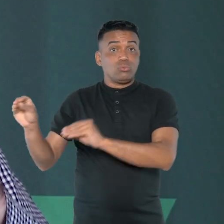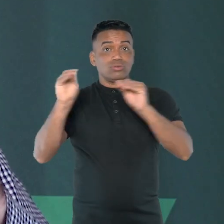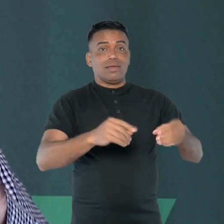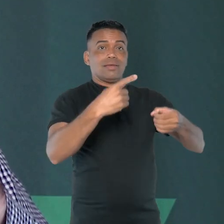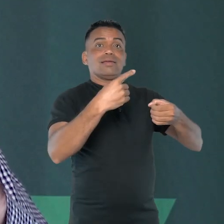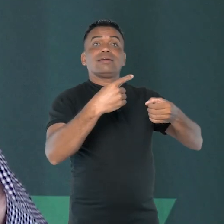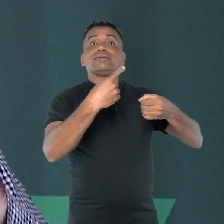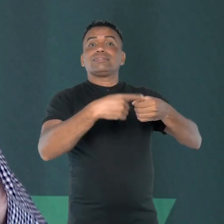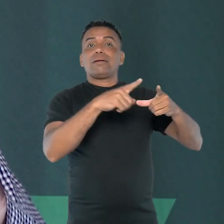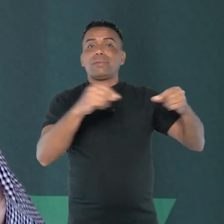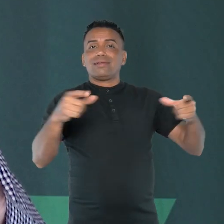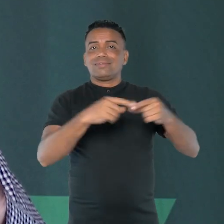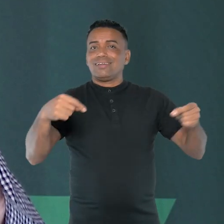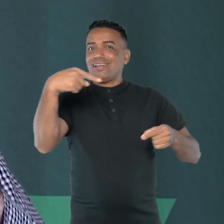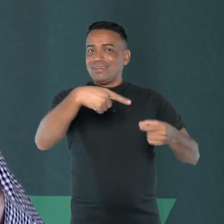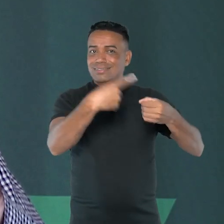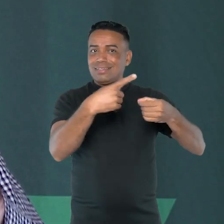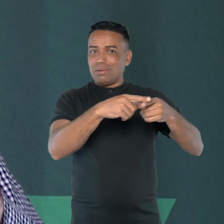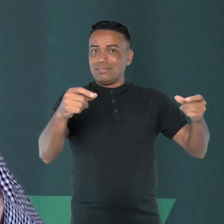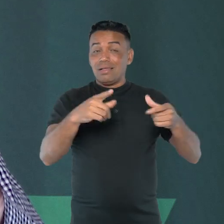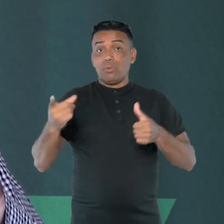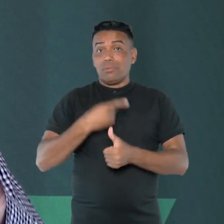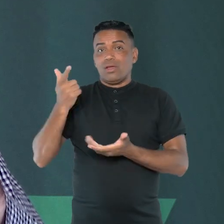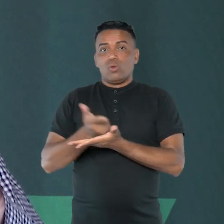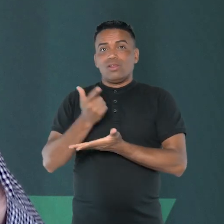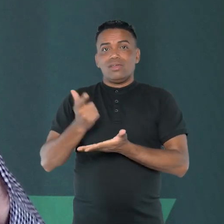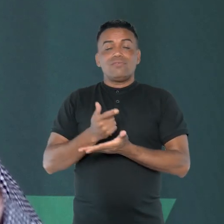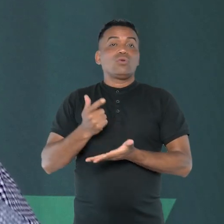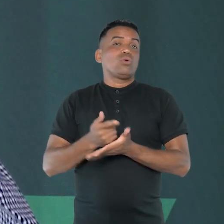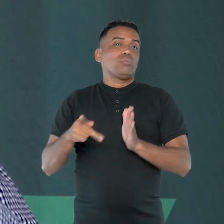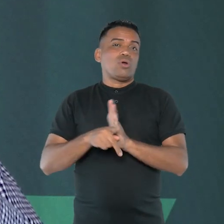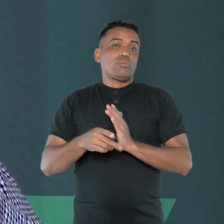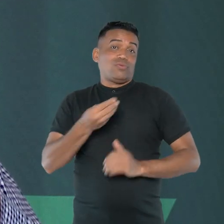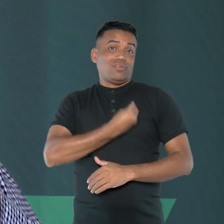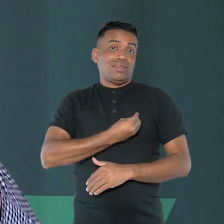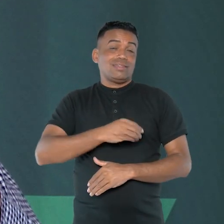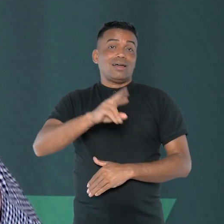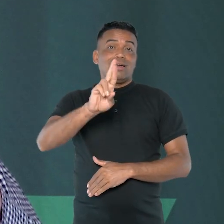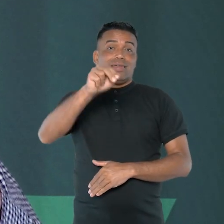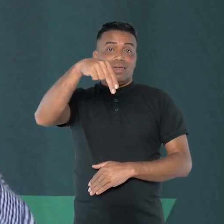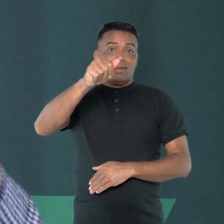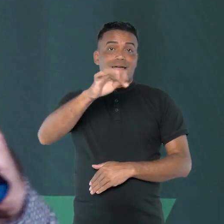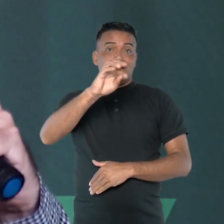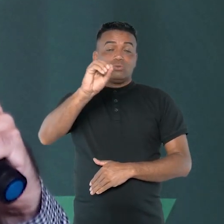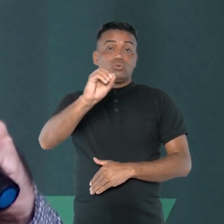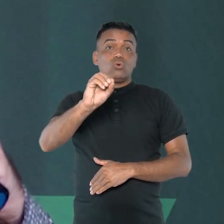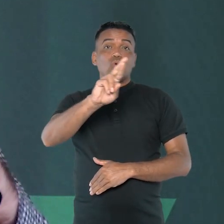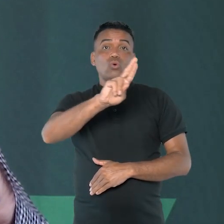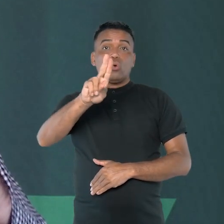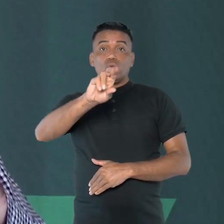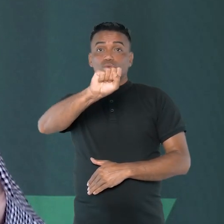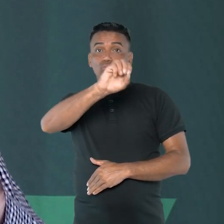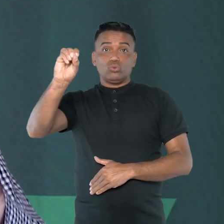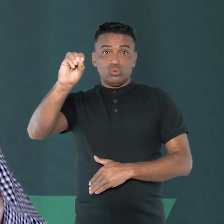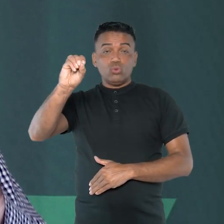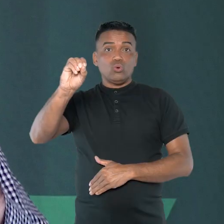veio a motivação para o meu primeiro livro, que chama-se a biografia do Renato Russo. Renato Russo, o filho da Revolução, líder